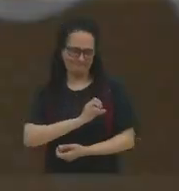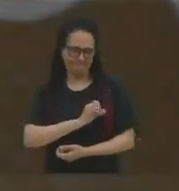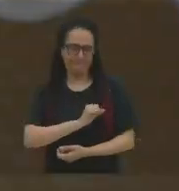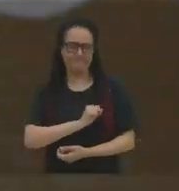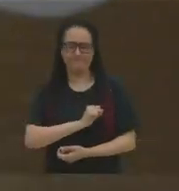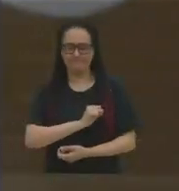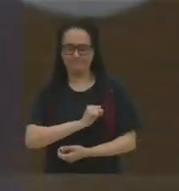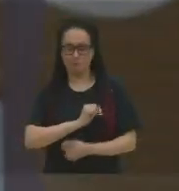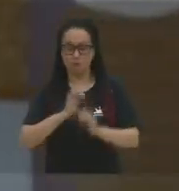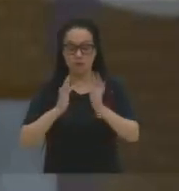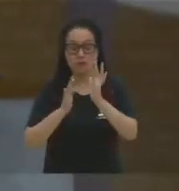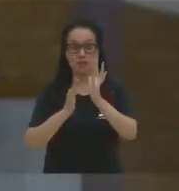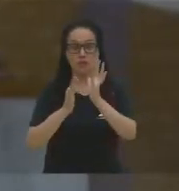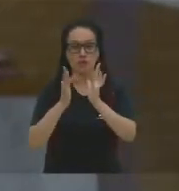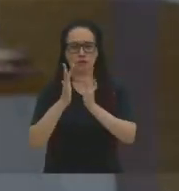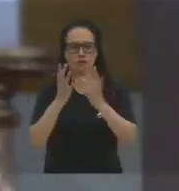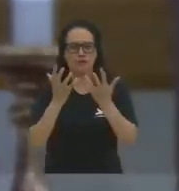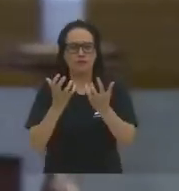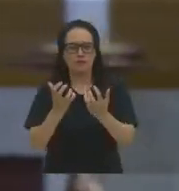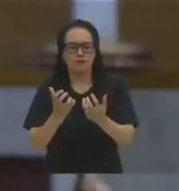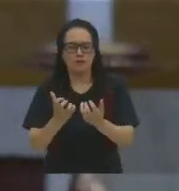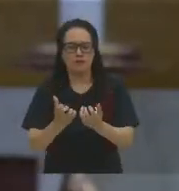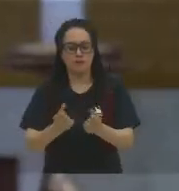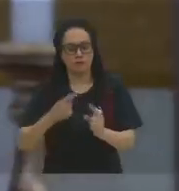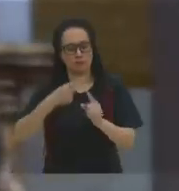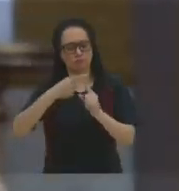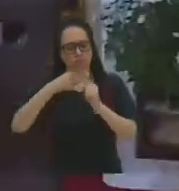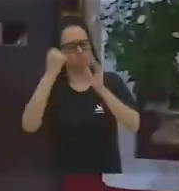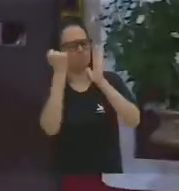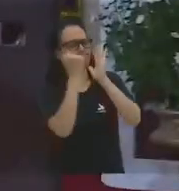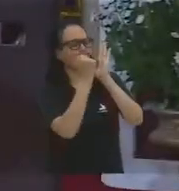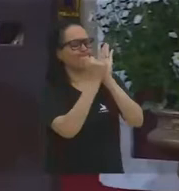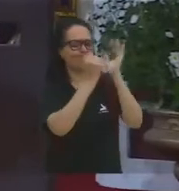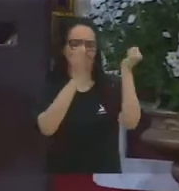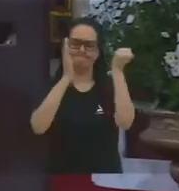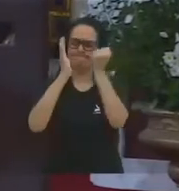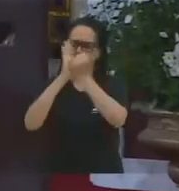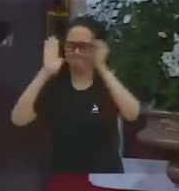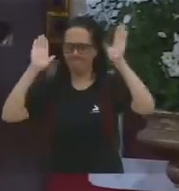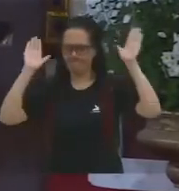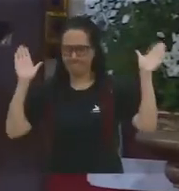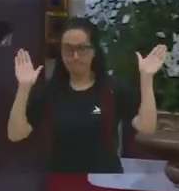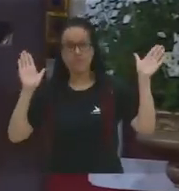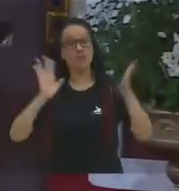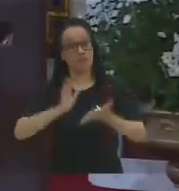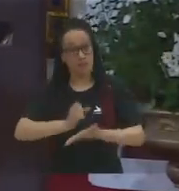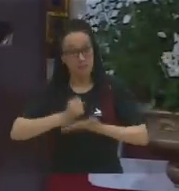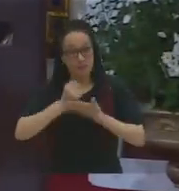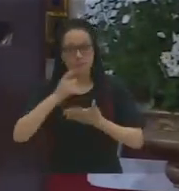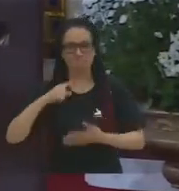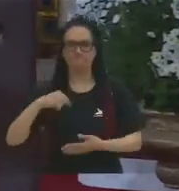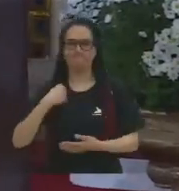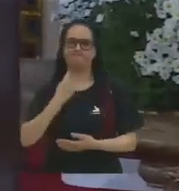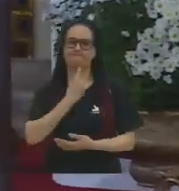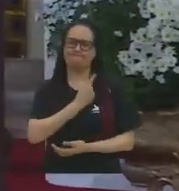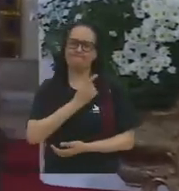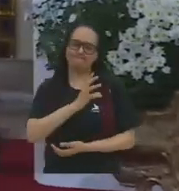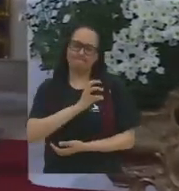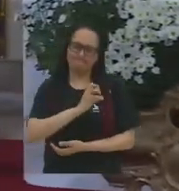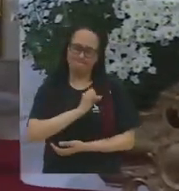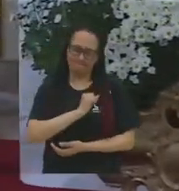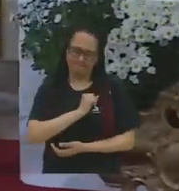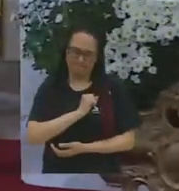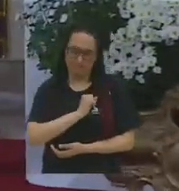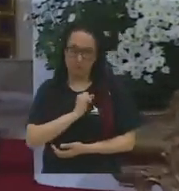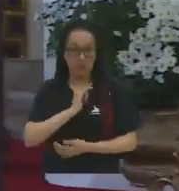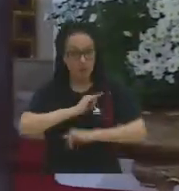assume a cruz por amor, para nos salvar, para dizer: olha, eu também estou passando pelo